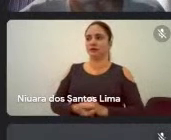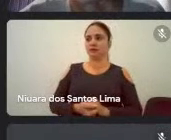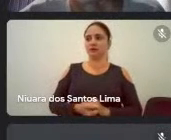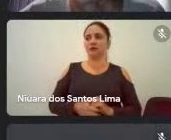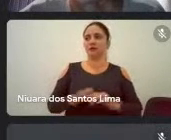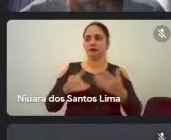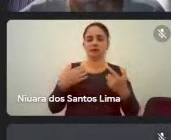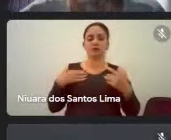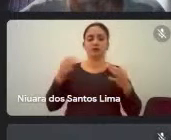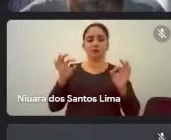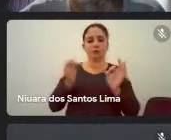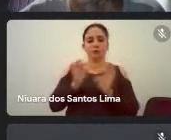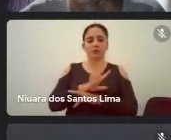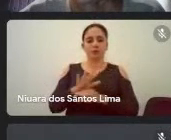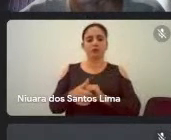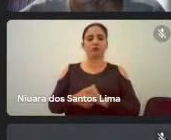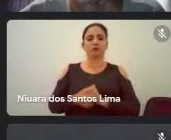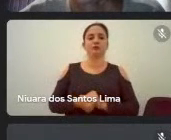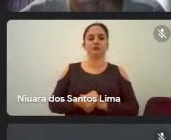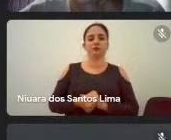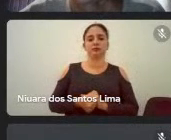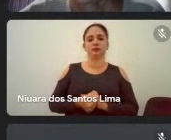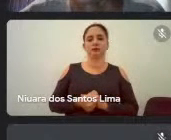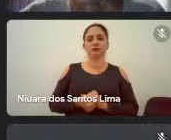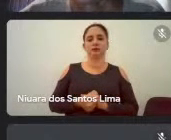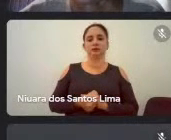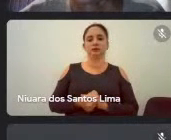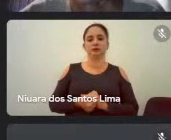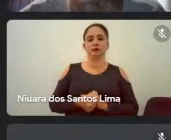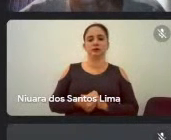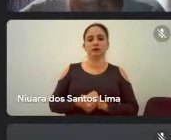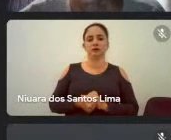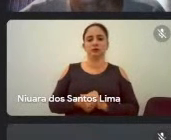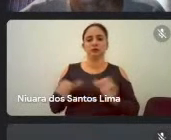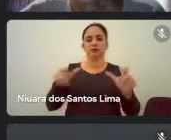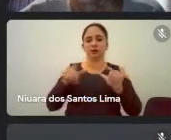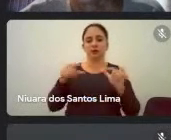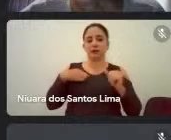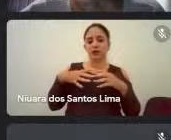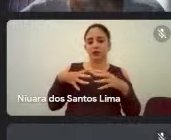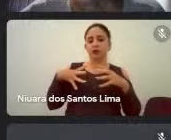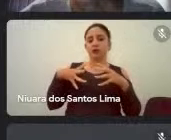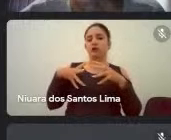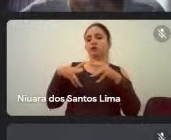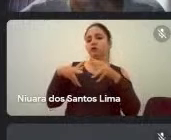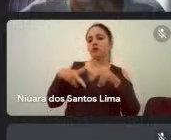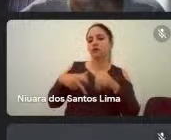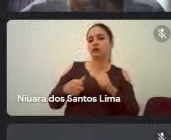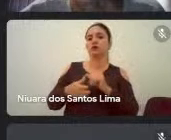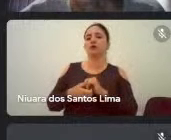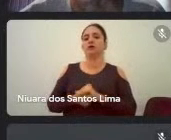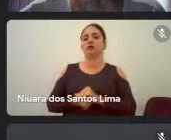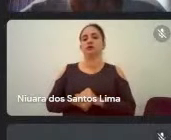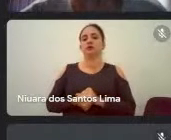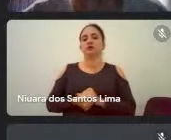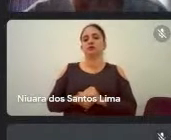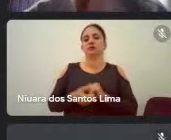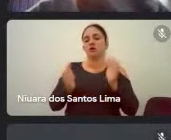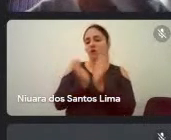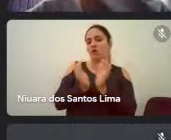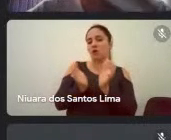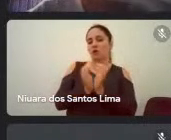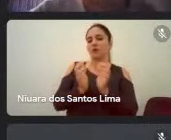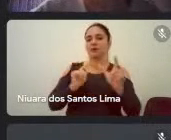Então, só para concluir, o trabalho de campo tem toda essa parte científica de